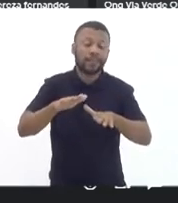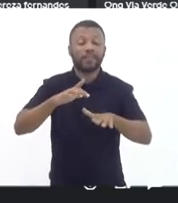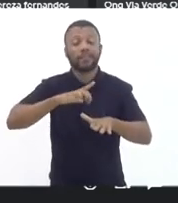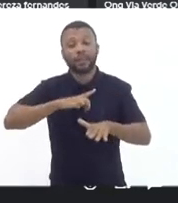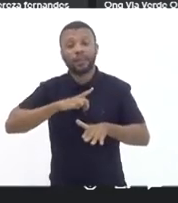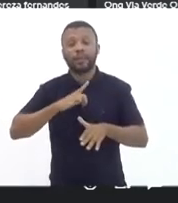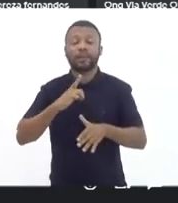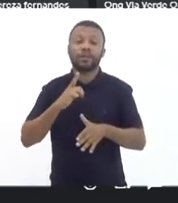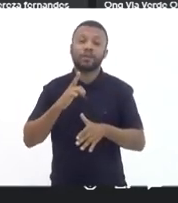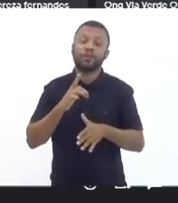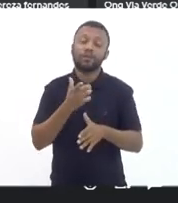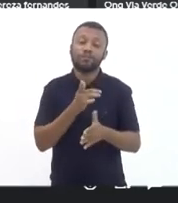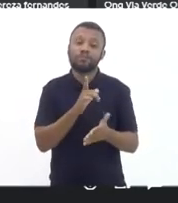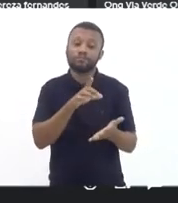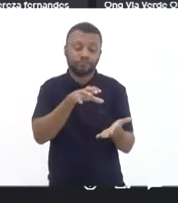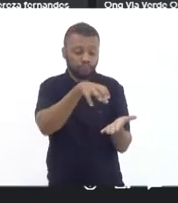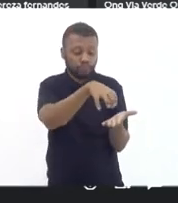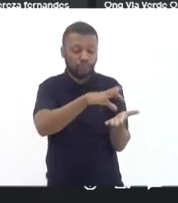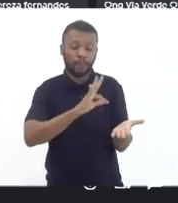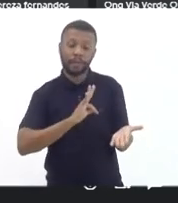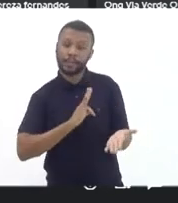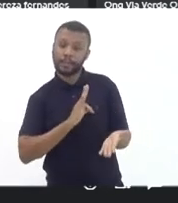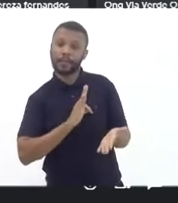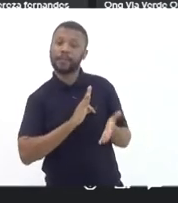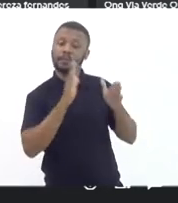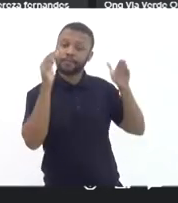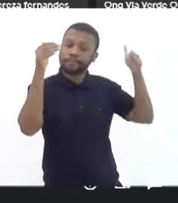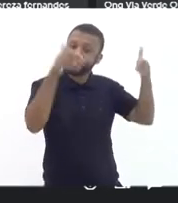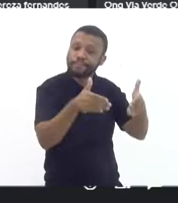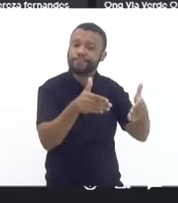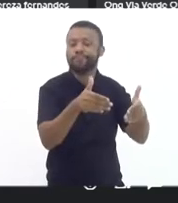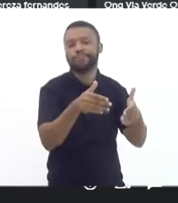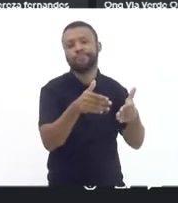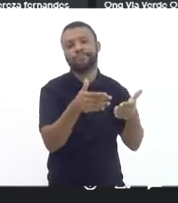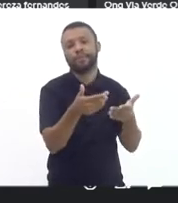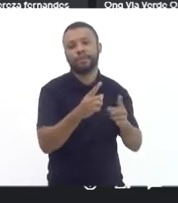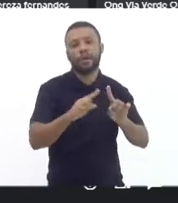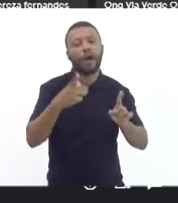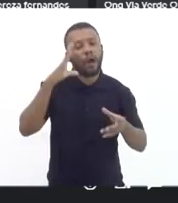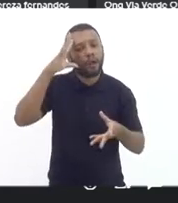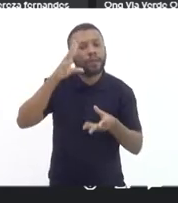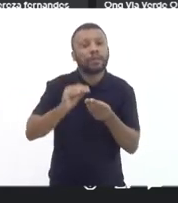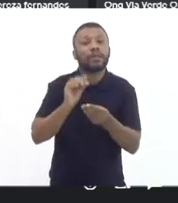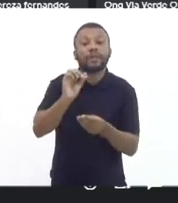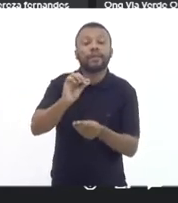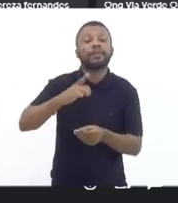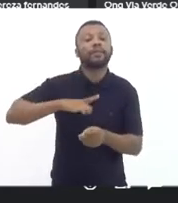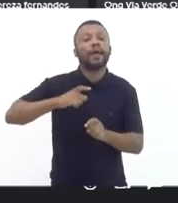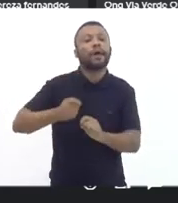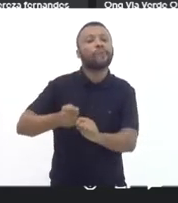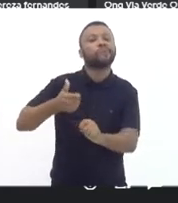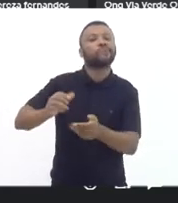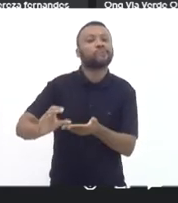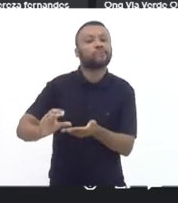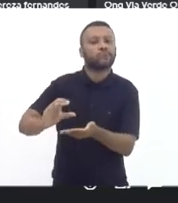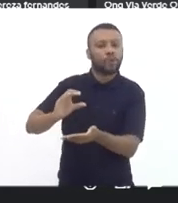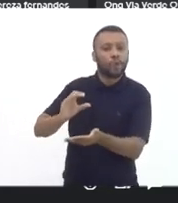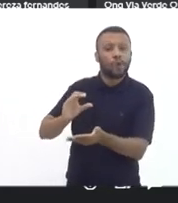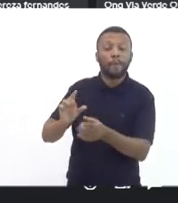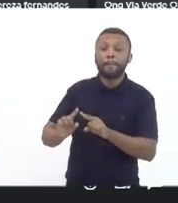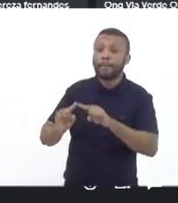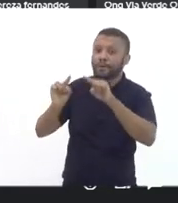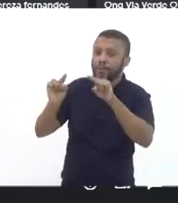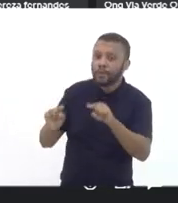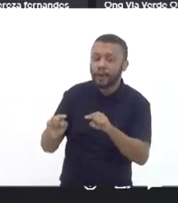ter uma delegacia especializada própria. Eu ainda entendo que você ter núcleos de polícia